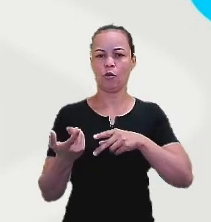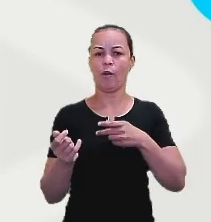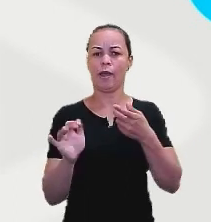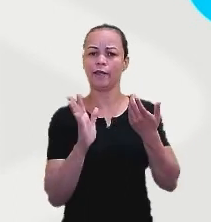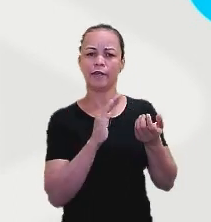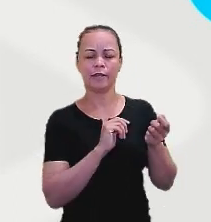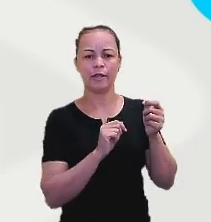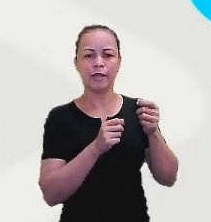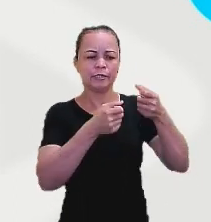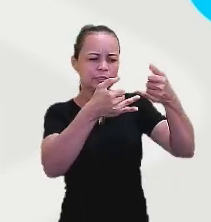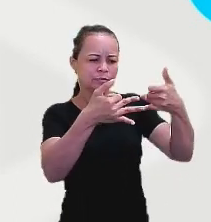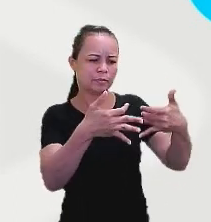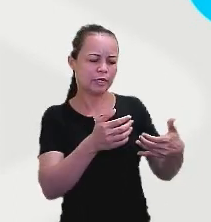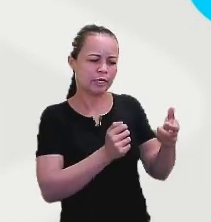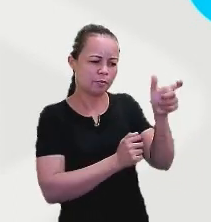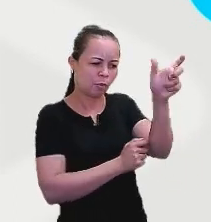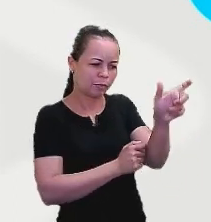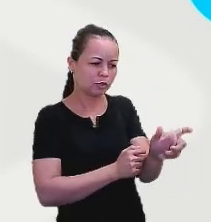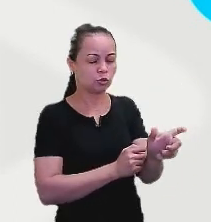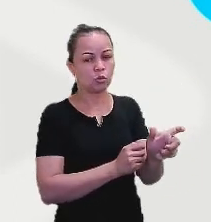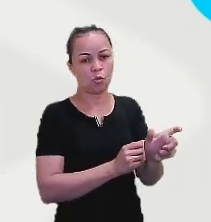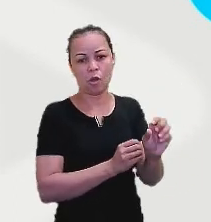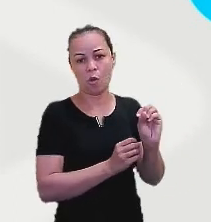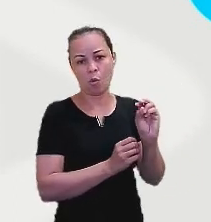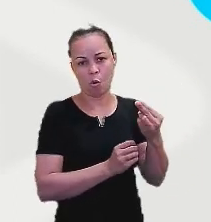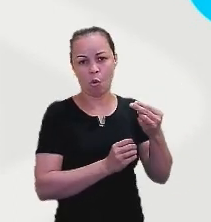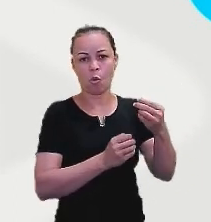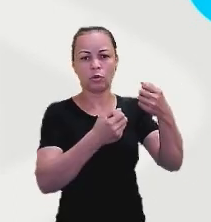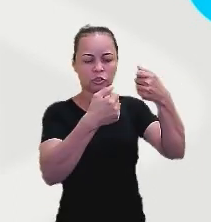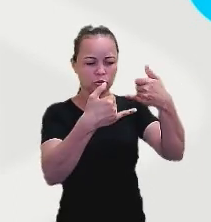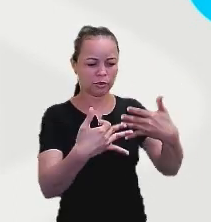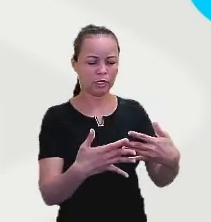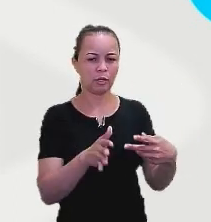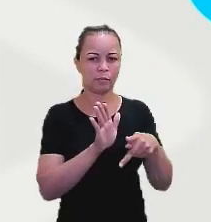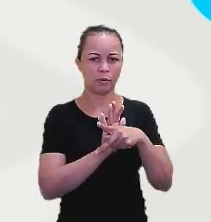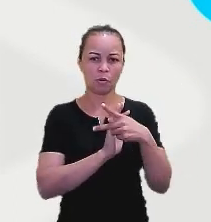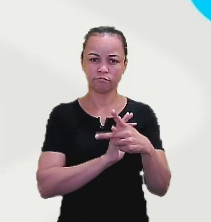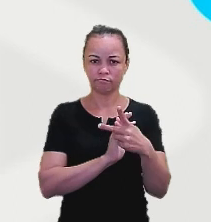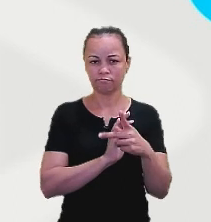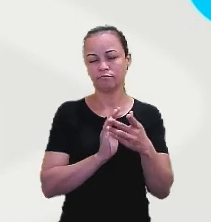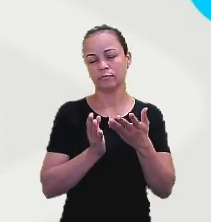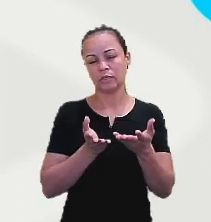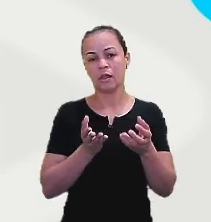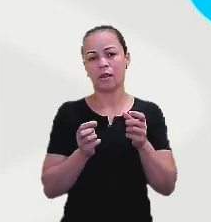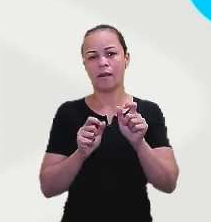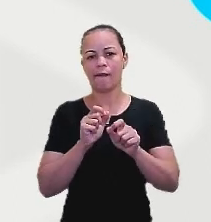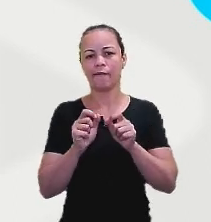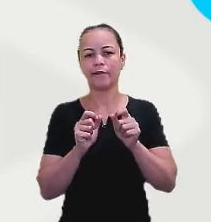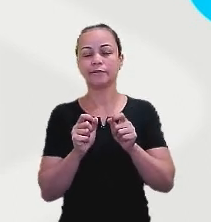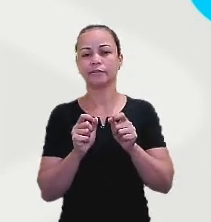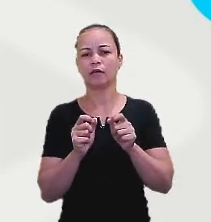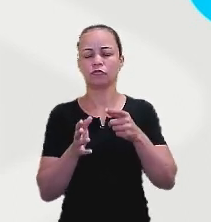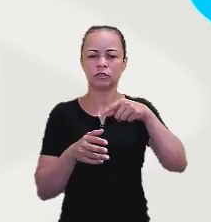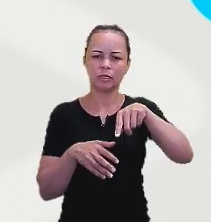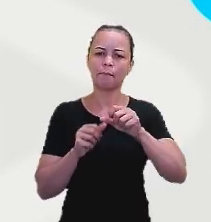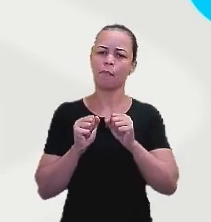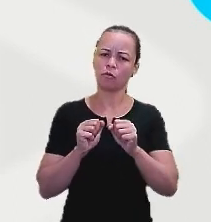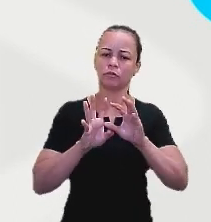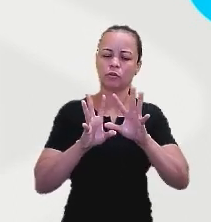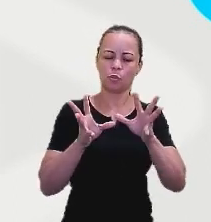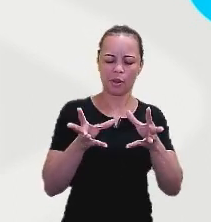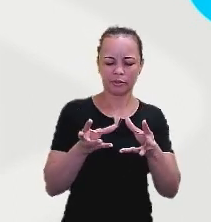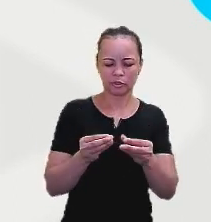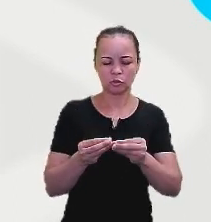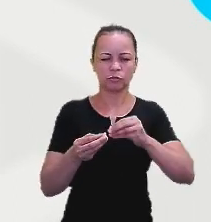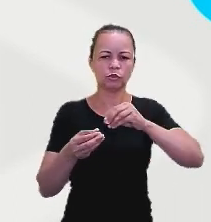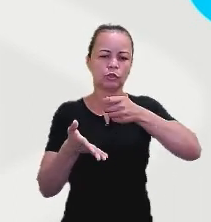aquele texto, né? Quando você terminar, você pode fazer um resumo, escrevendo tudo